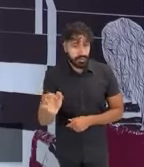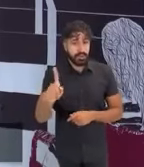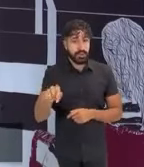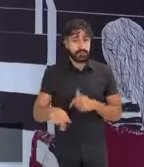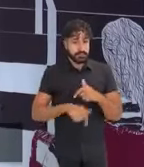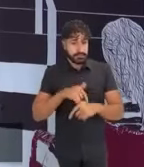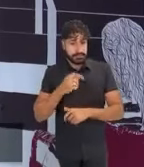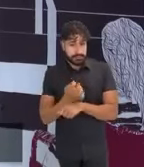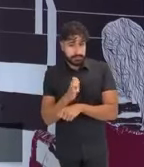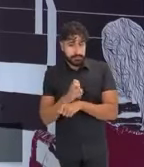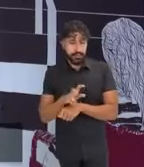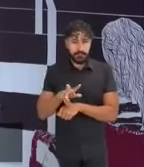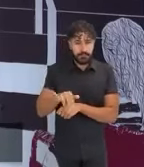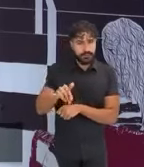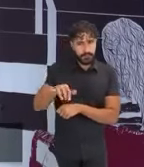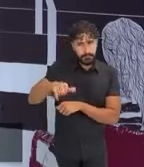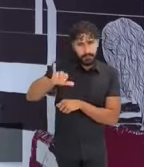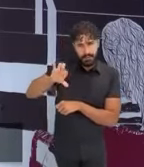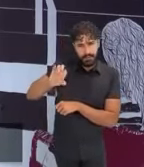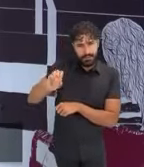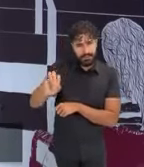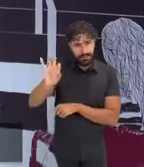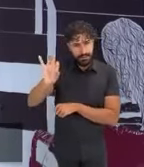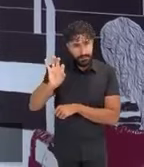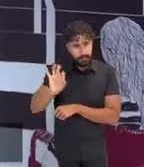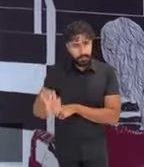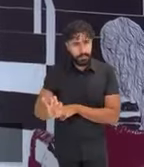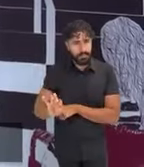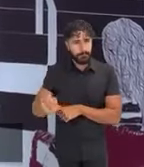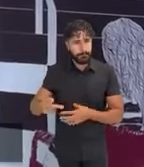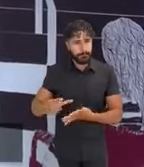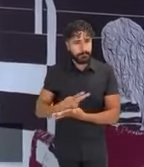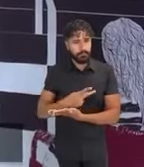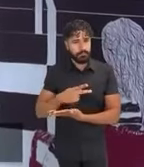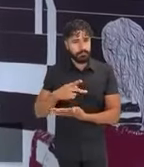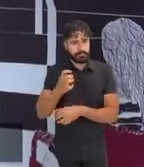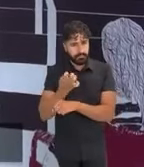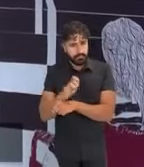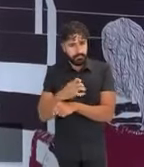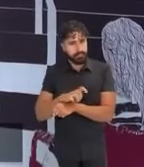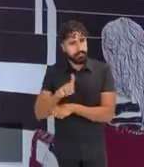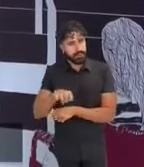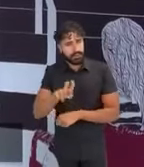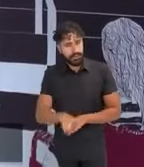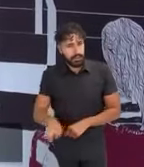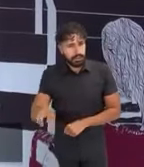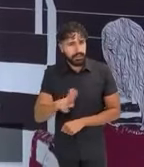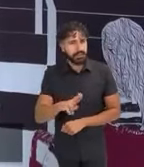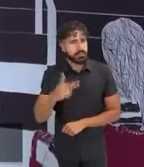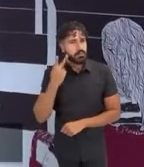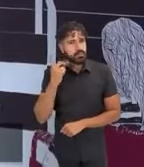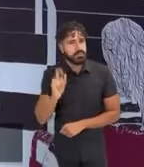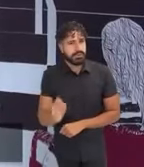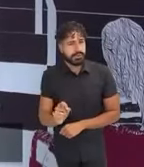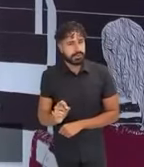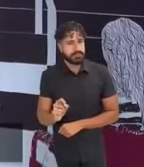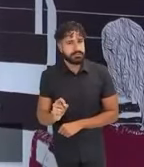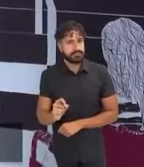servir. Mais de 90% de casos de que o estágio é utilizado como